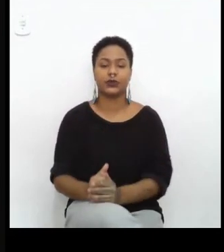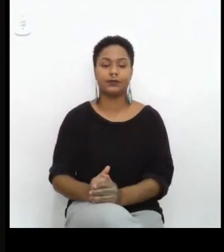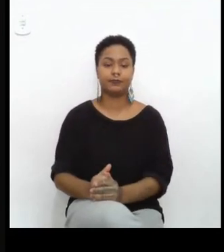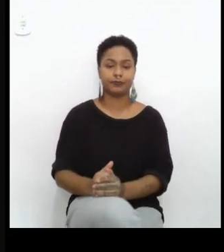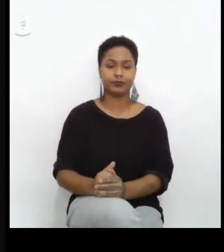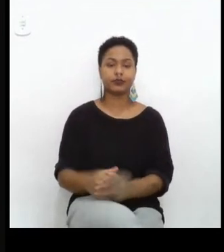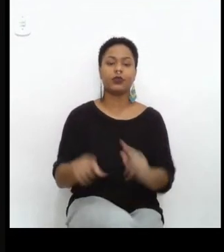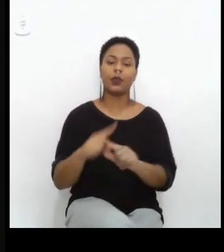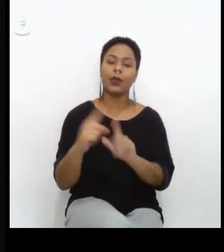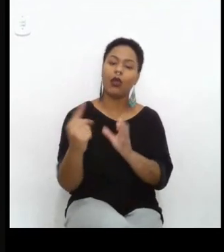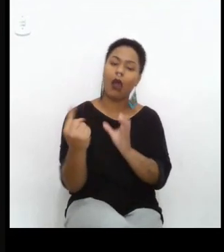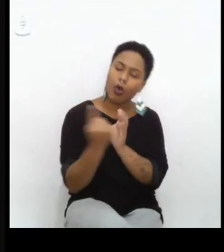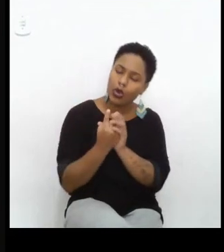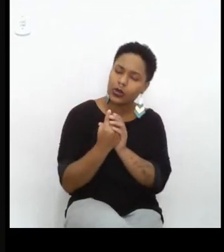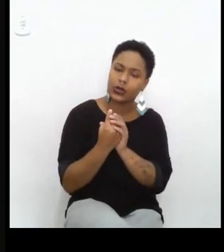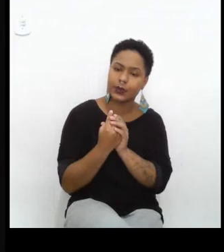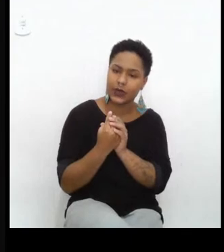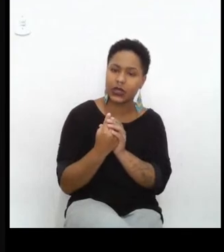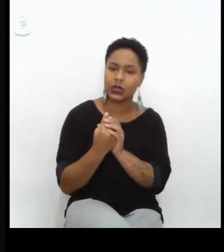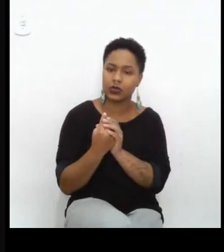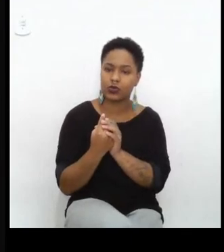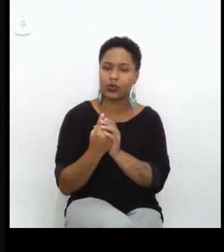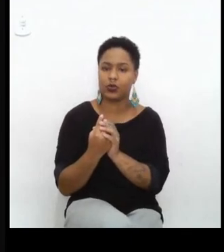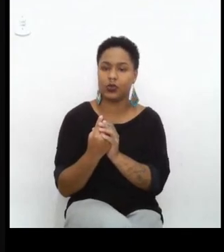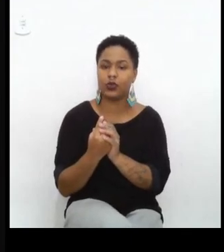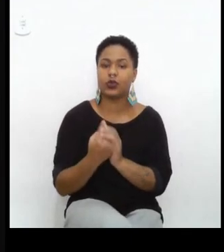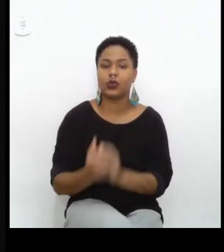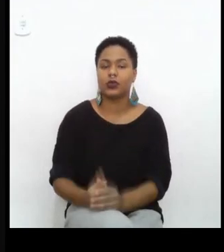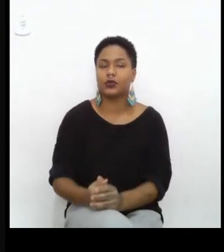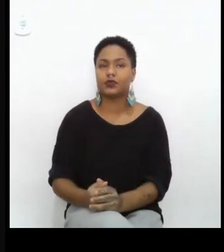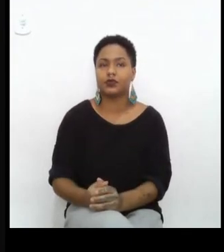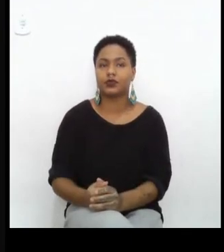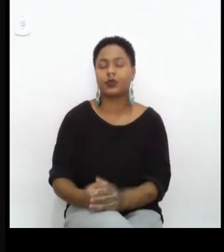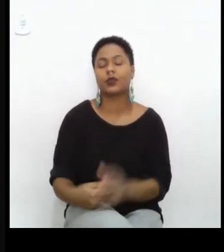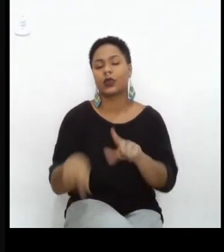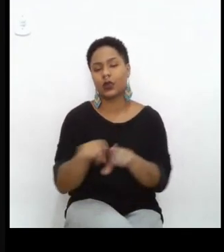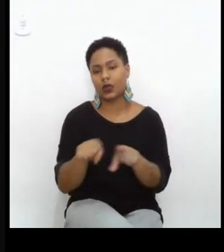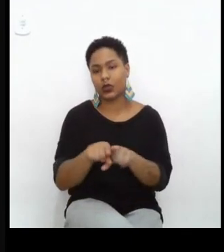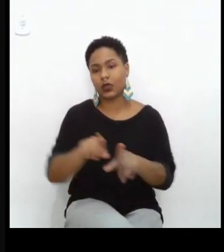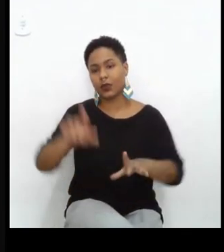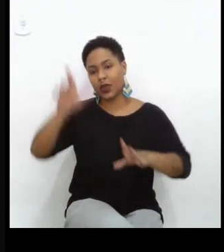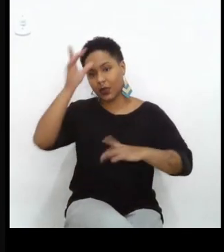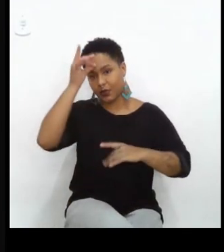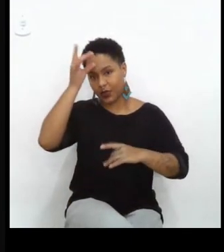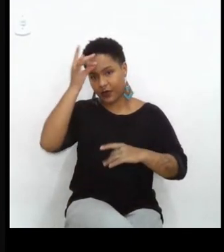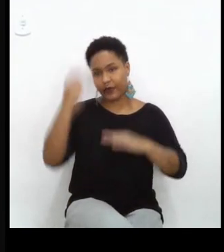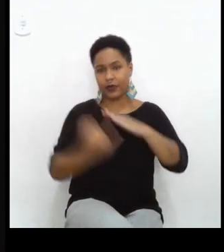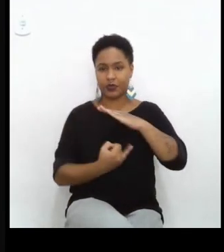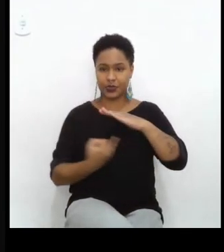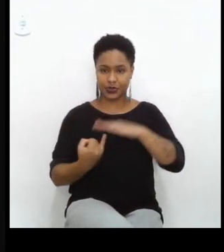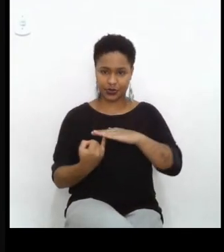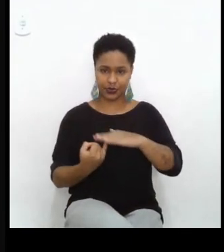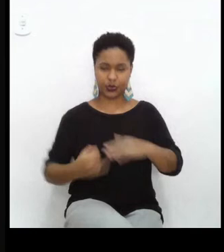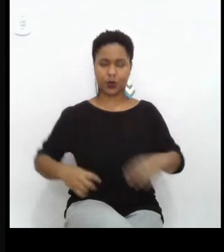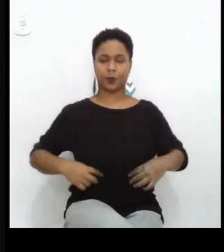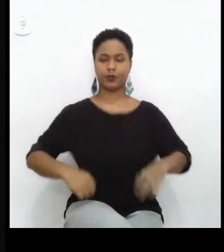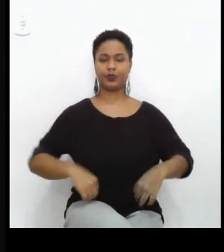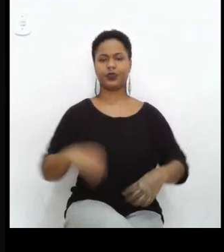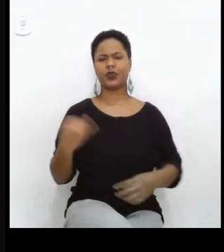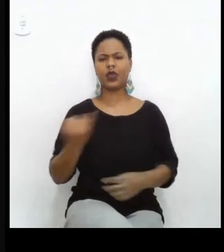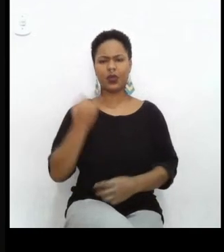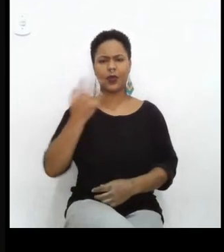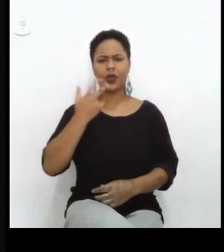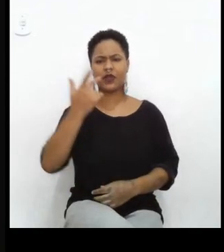acolhimento e ensino performatividade institucional eu acho que é importante voltar nesse